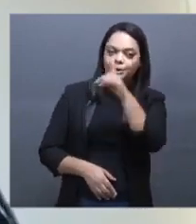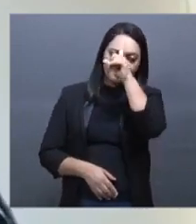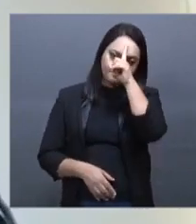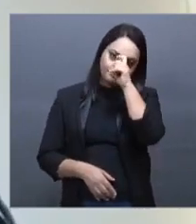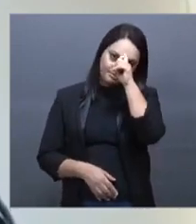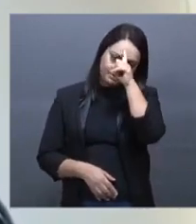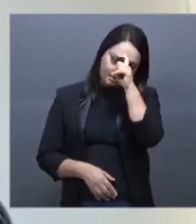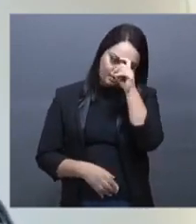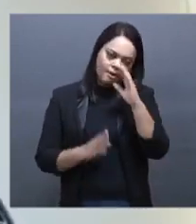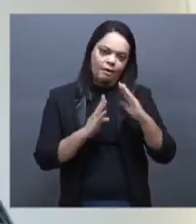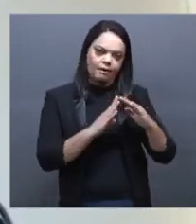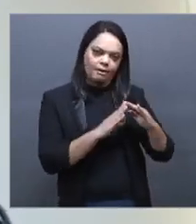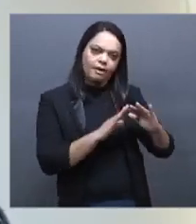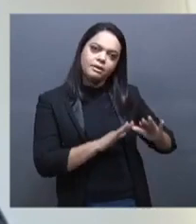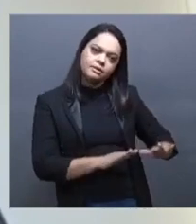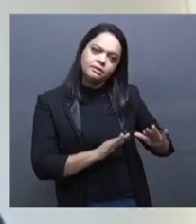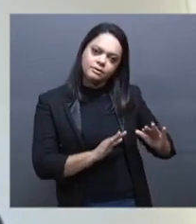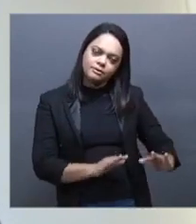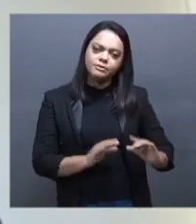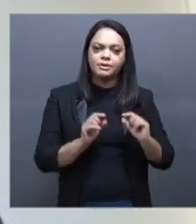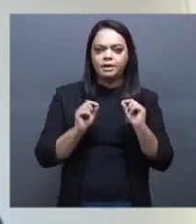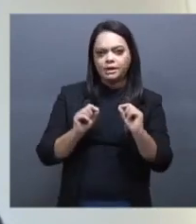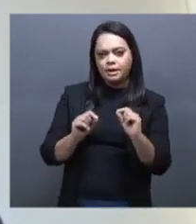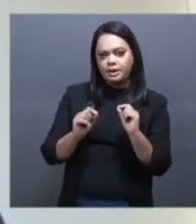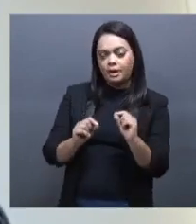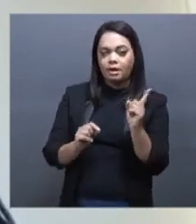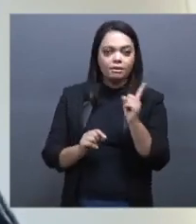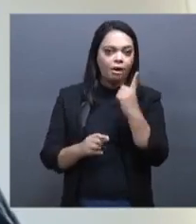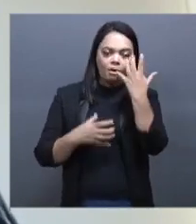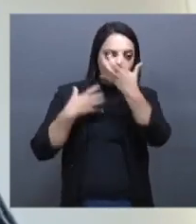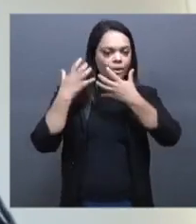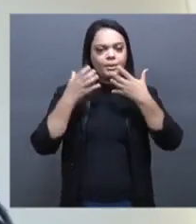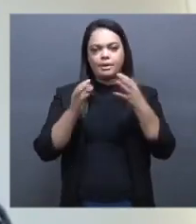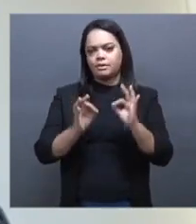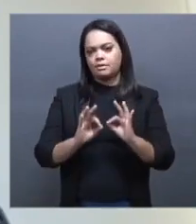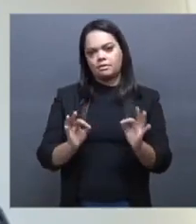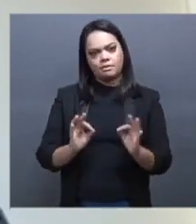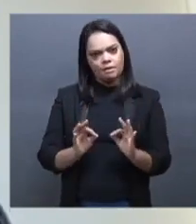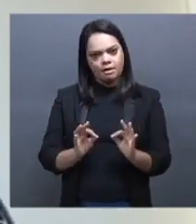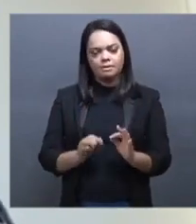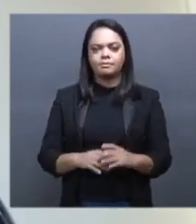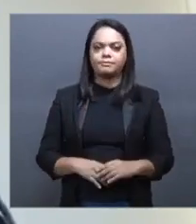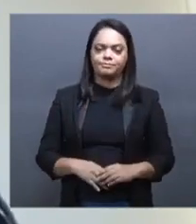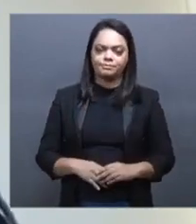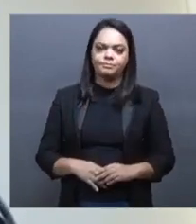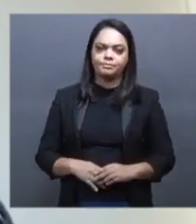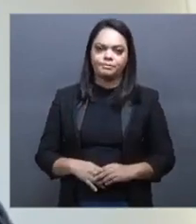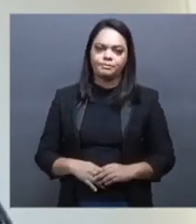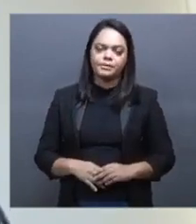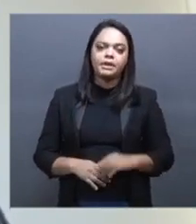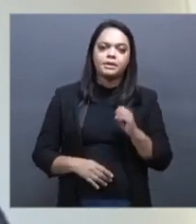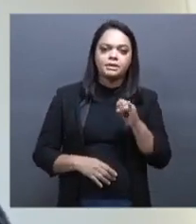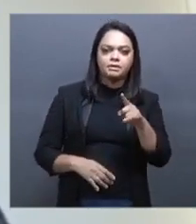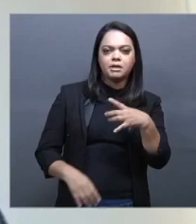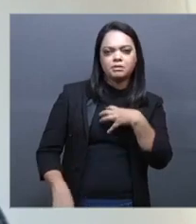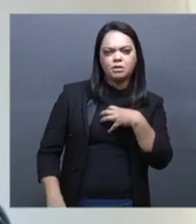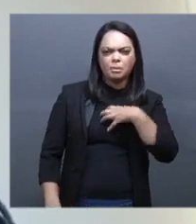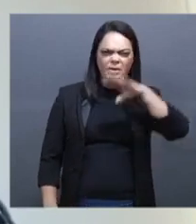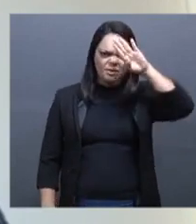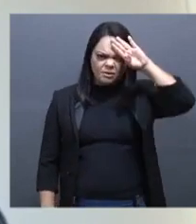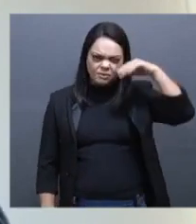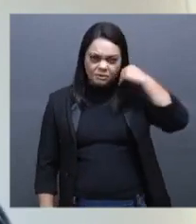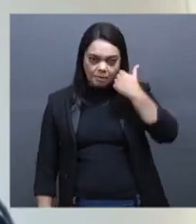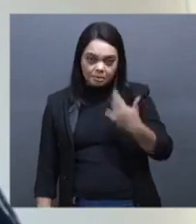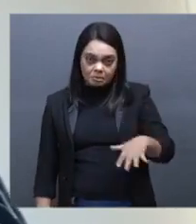locais. Ficar em casa e ir observando sem pânico é o certo a se fazer. Se você tiver sintomas como febre